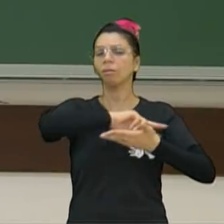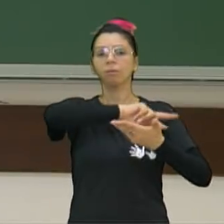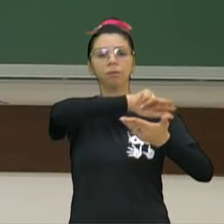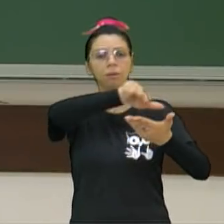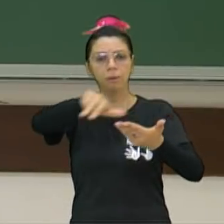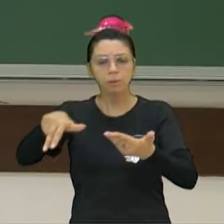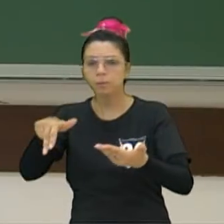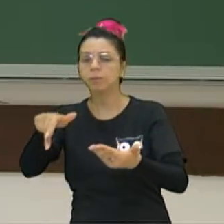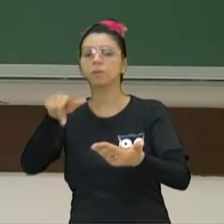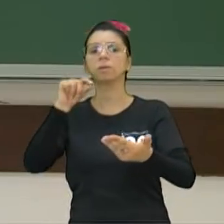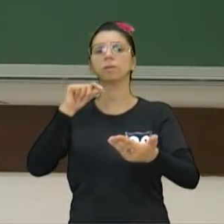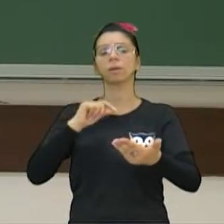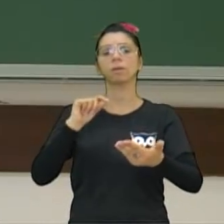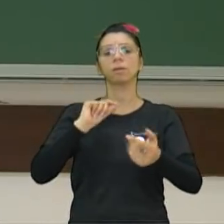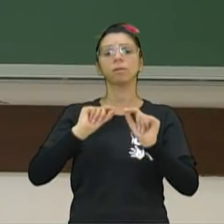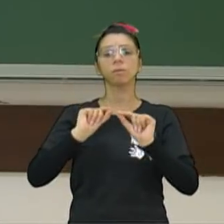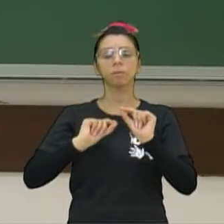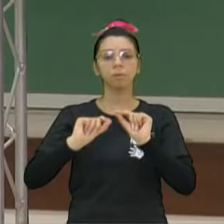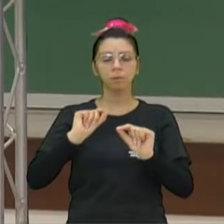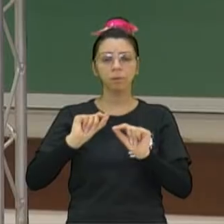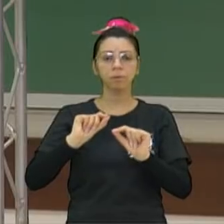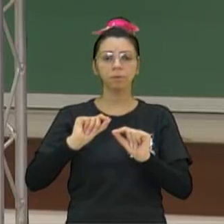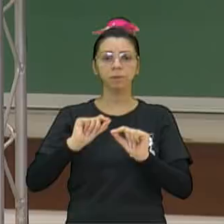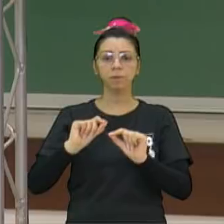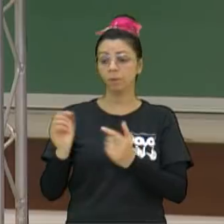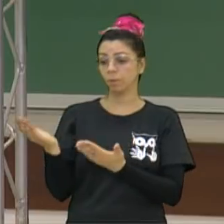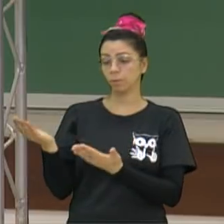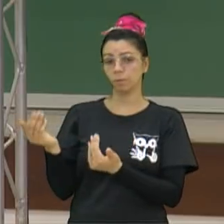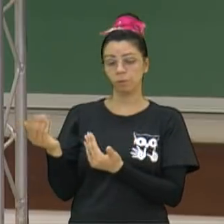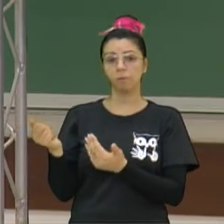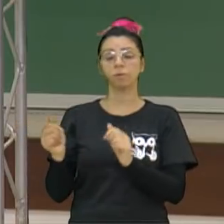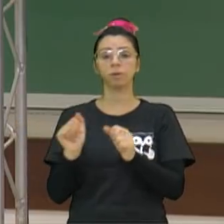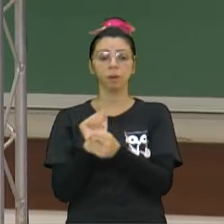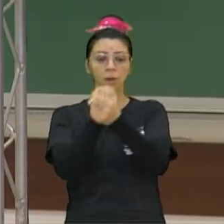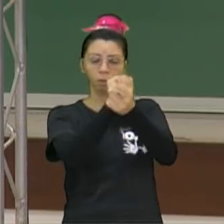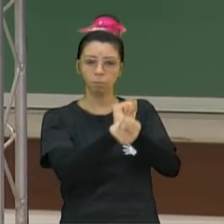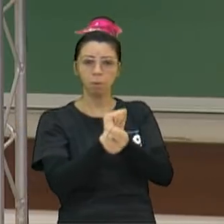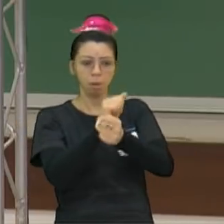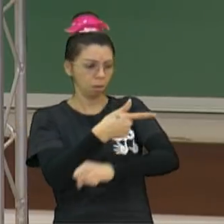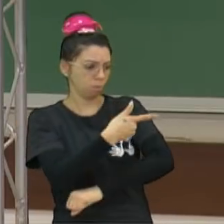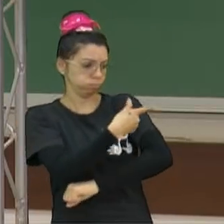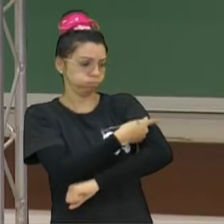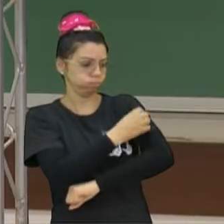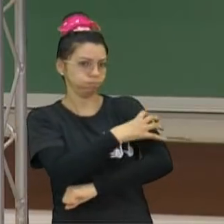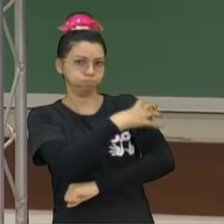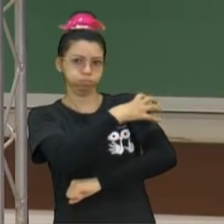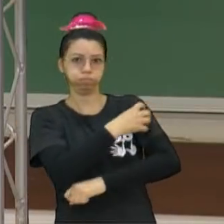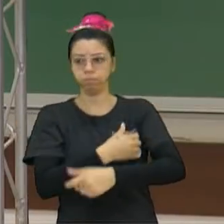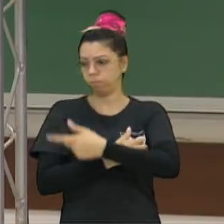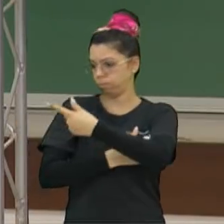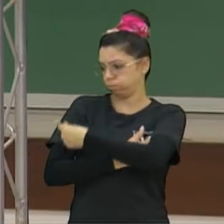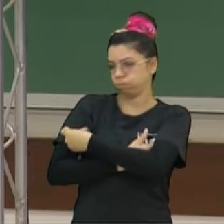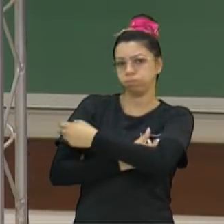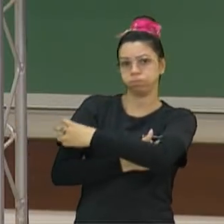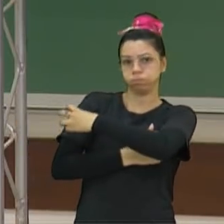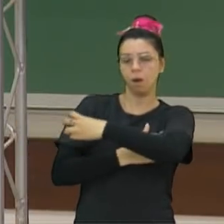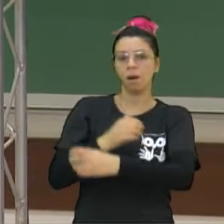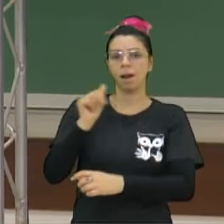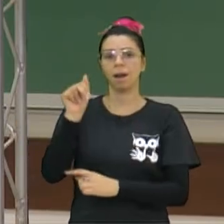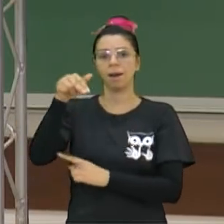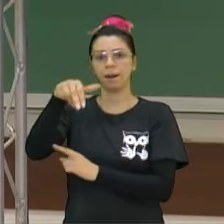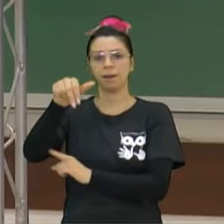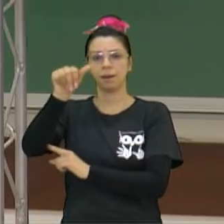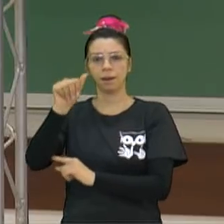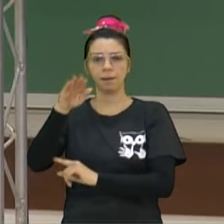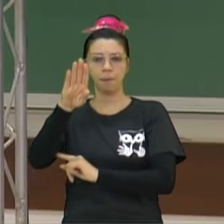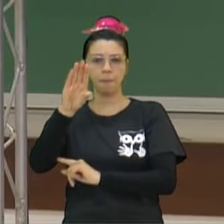acaba, às vezes, fazendo com que muitos se tornem escravos de anabolizantes, né, ou se tornem ali fitness freak,